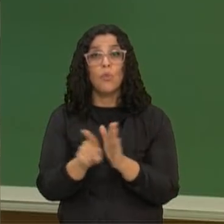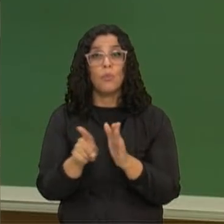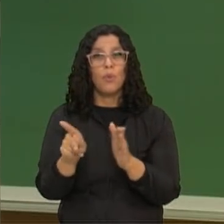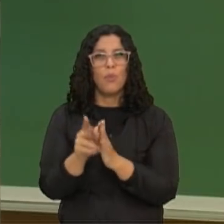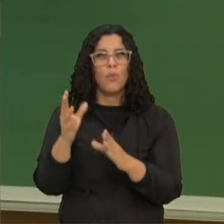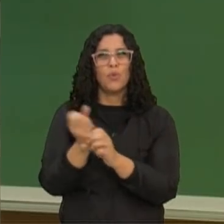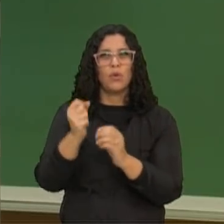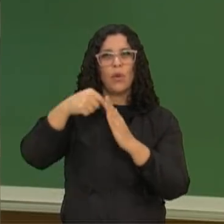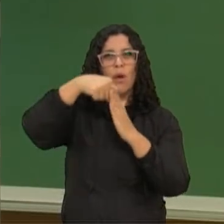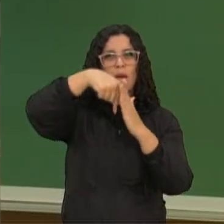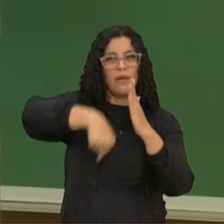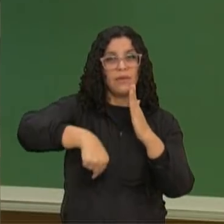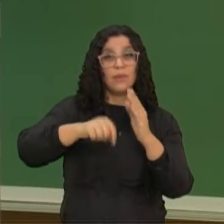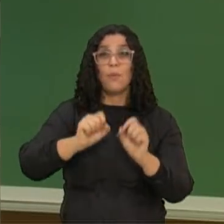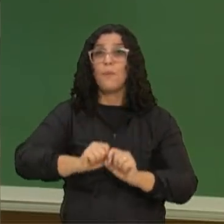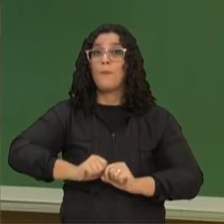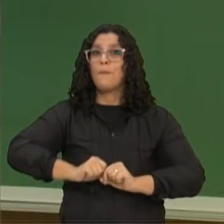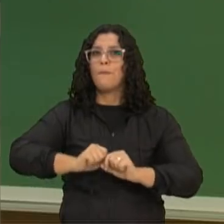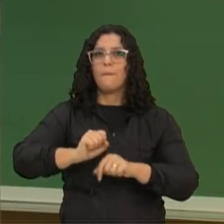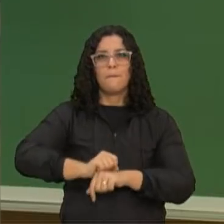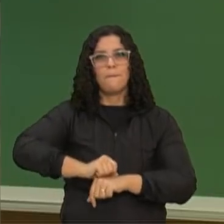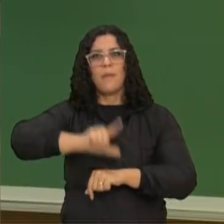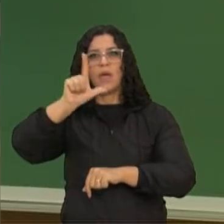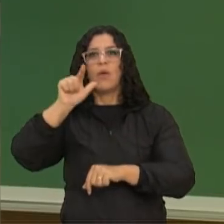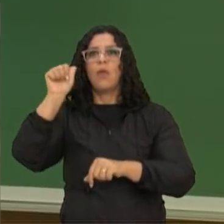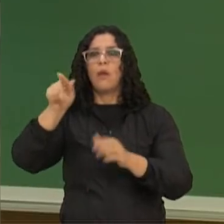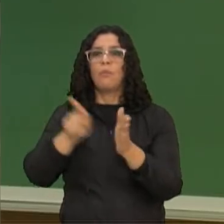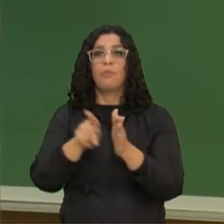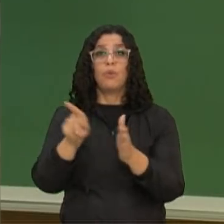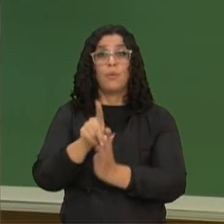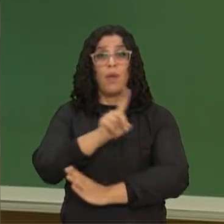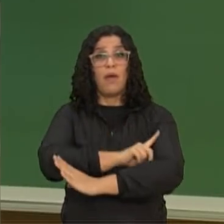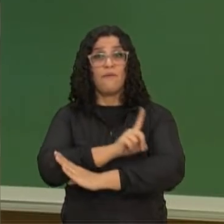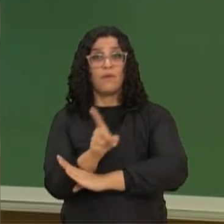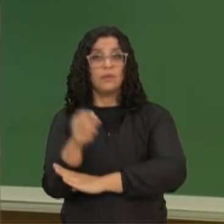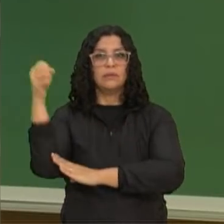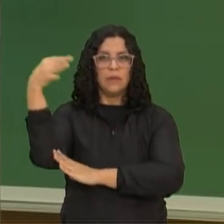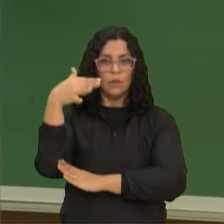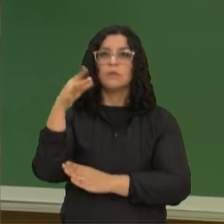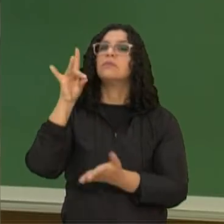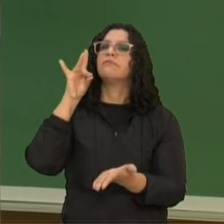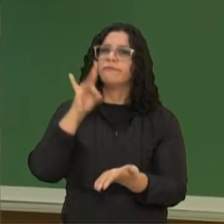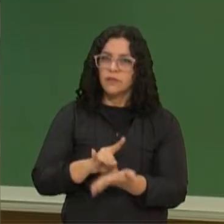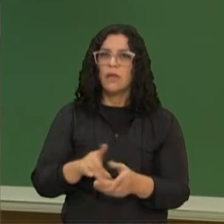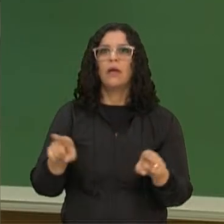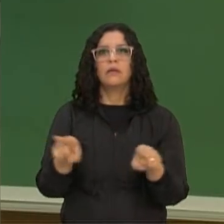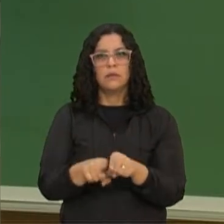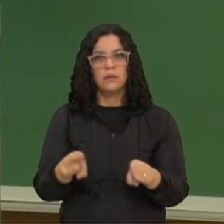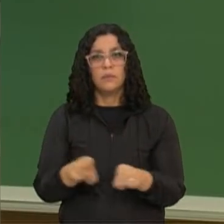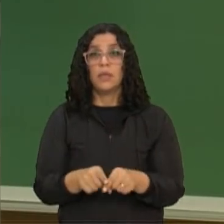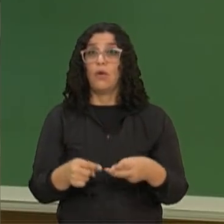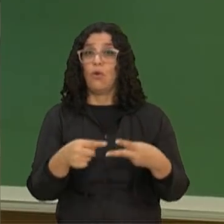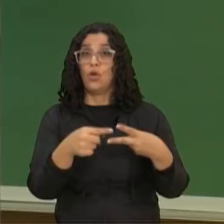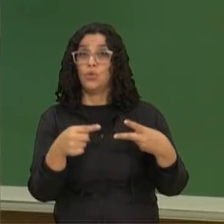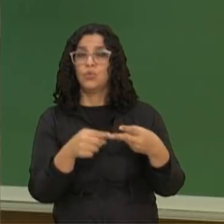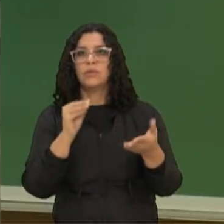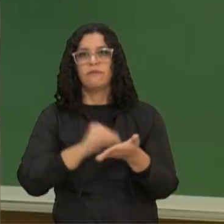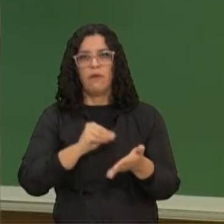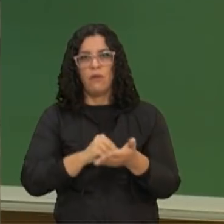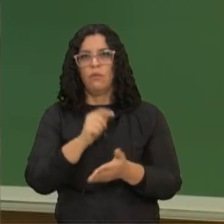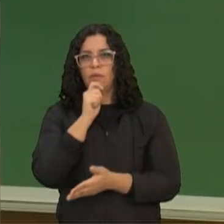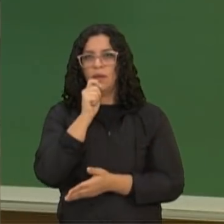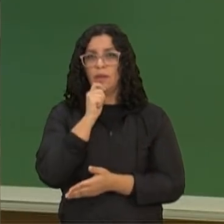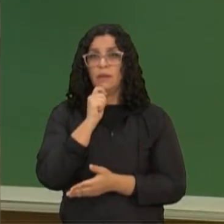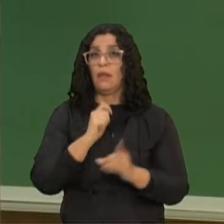de refração, maior é a velocidade de propagação naquele meio. Então aí está correto também. Vamos para nossas duas últimas opções